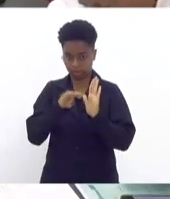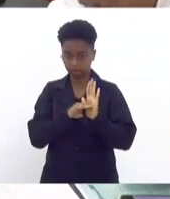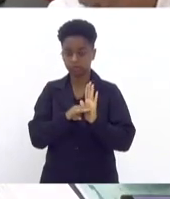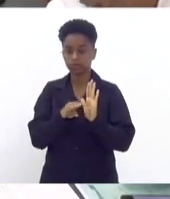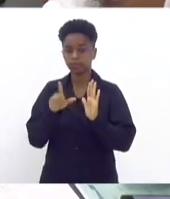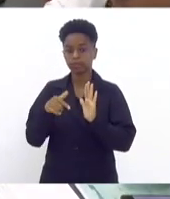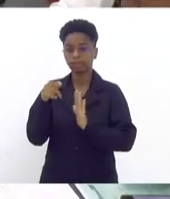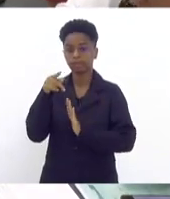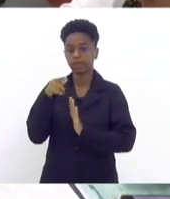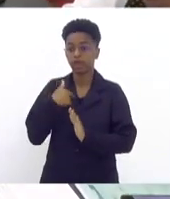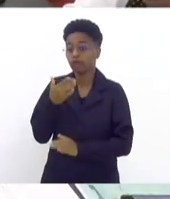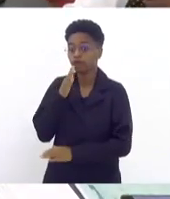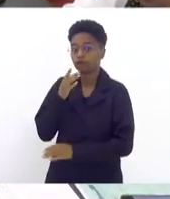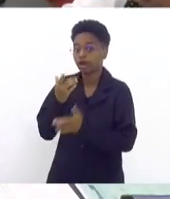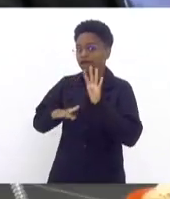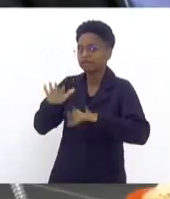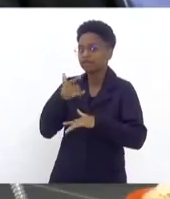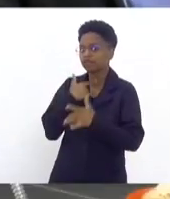é a vontade de acelerar.